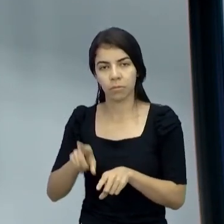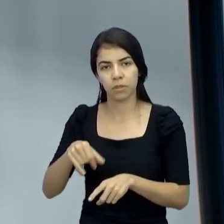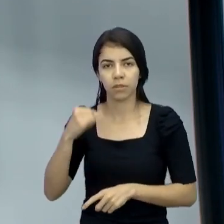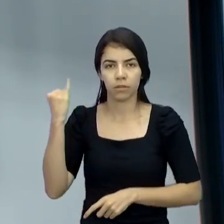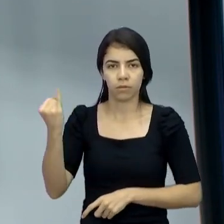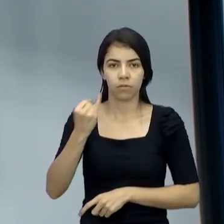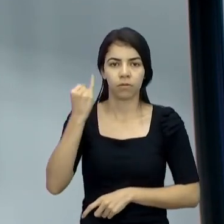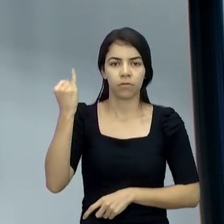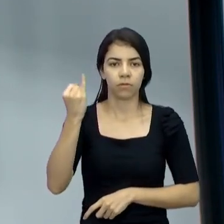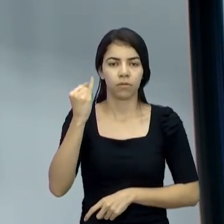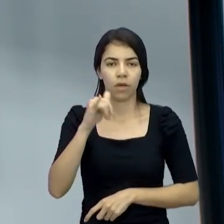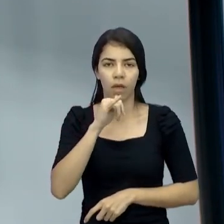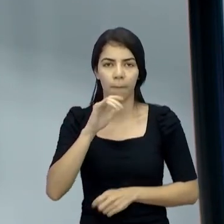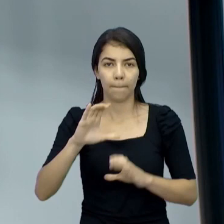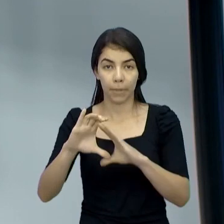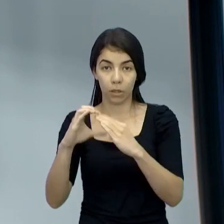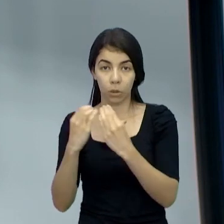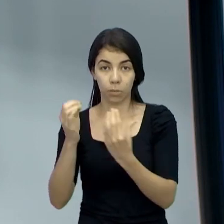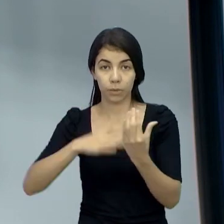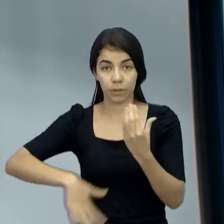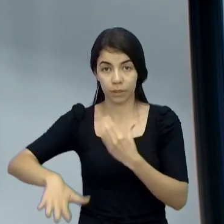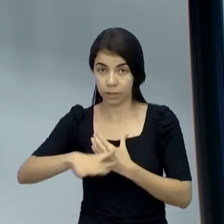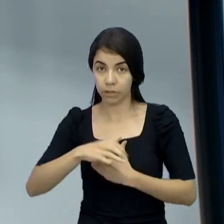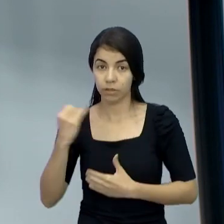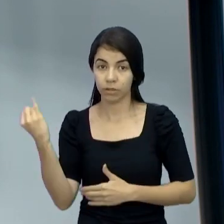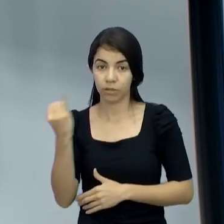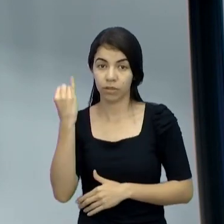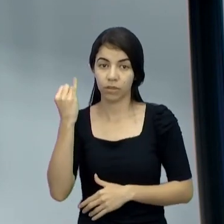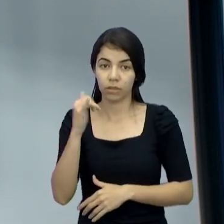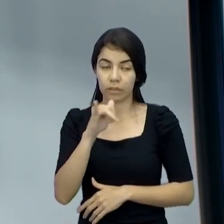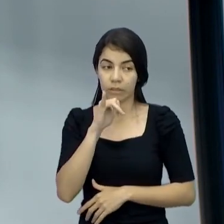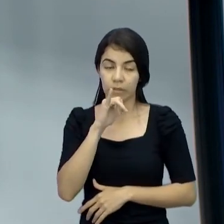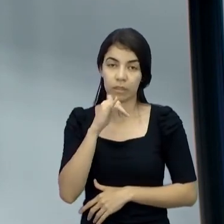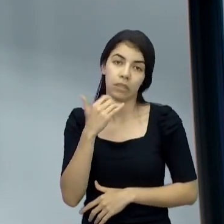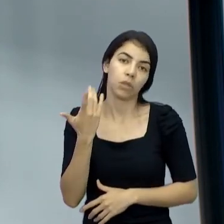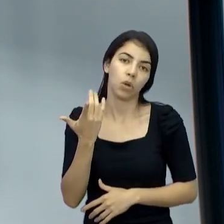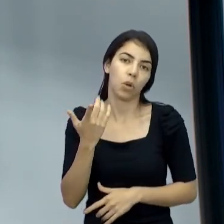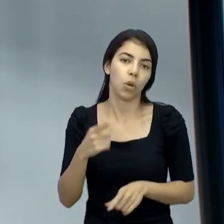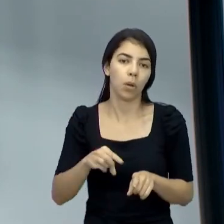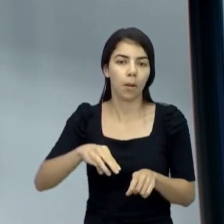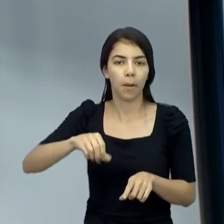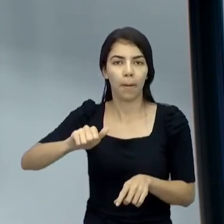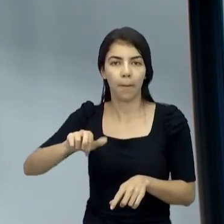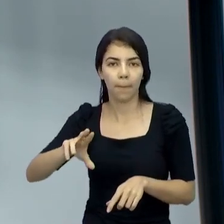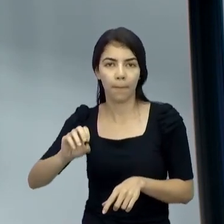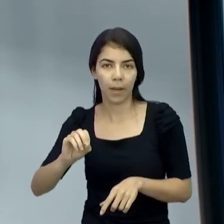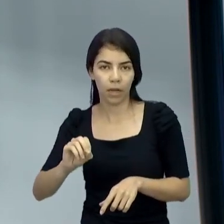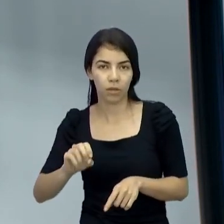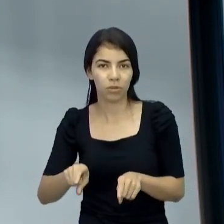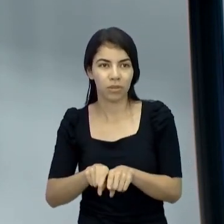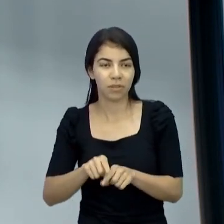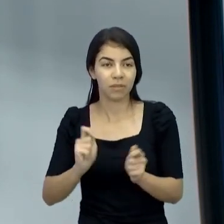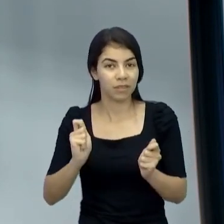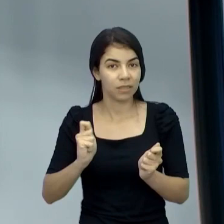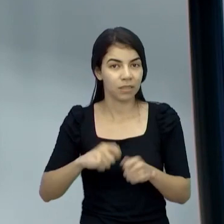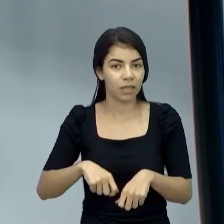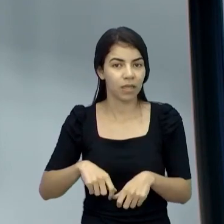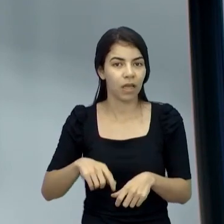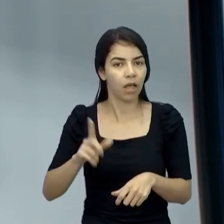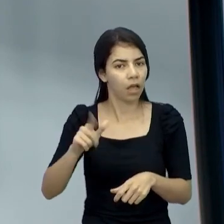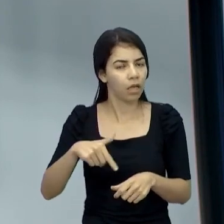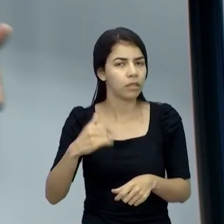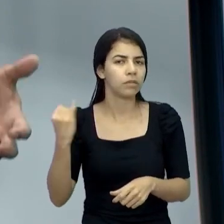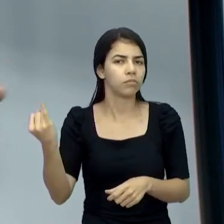para aquela comunidade. Legal, tá? Ela pode ser num ambiente macro, mas que tenha relevância